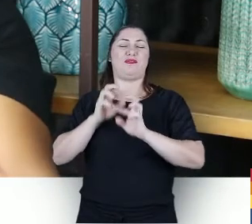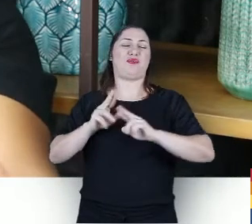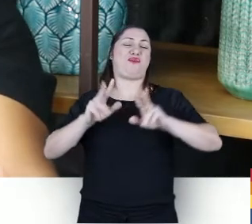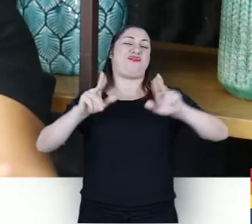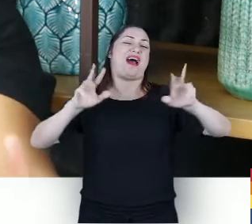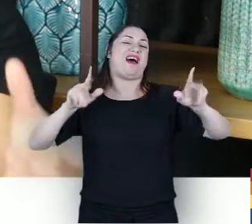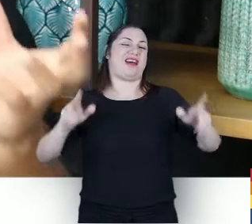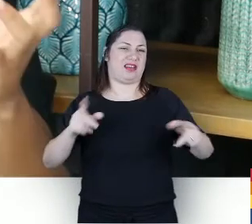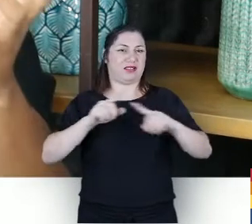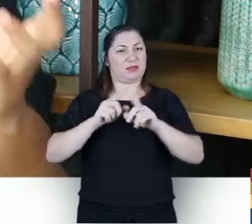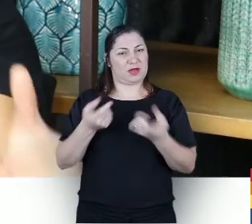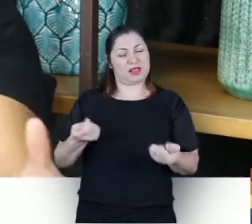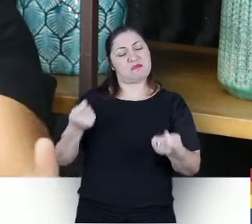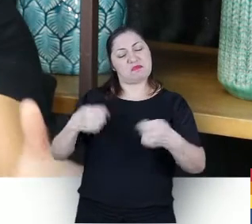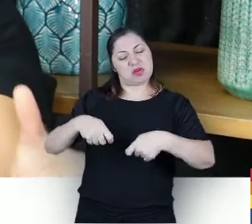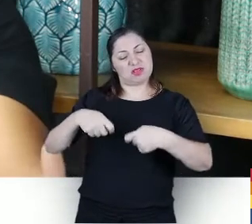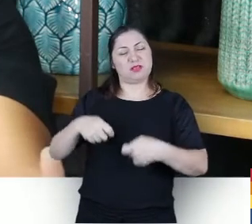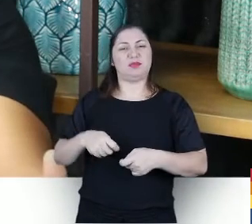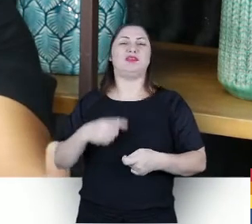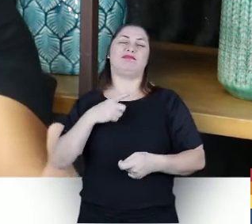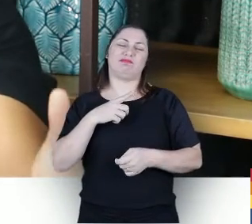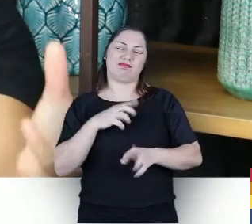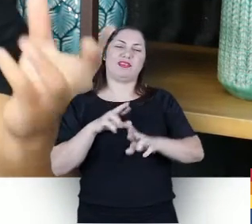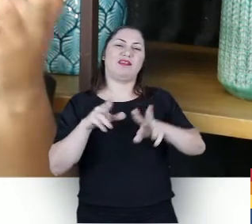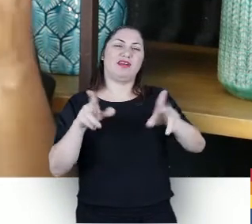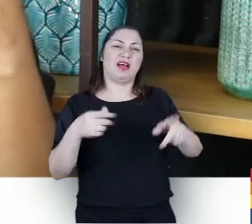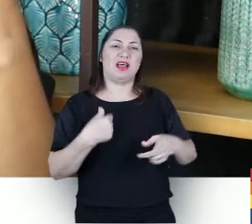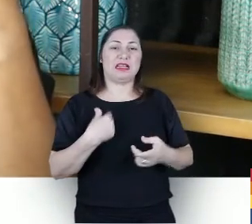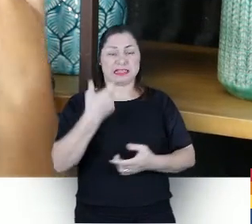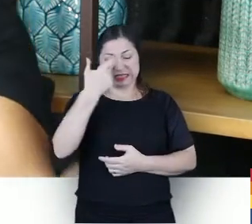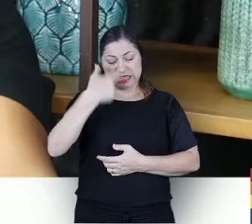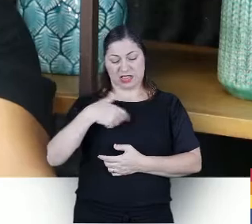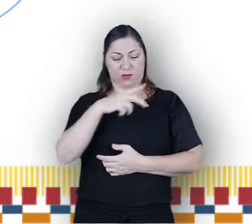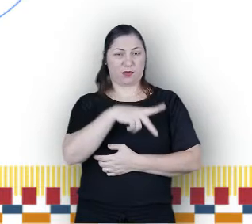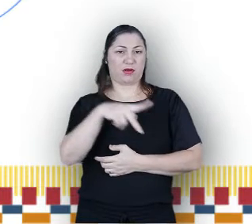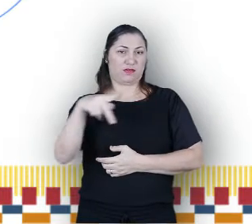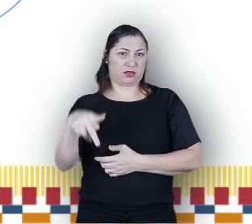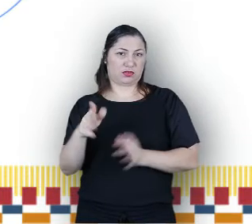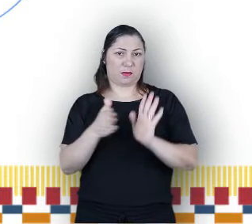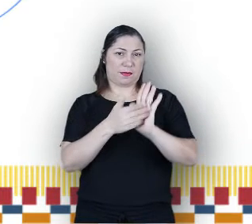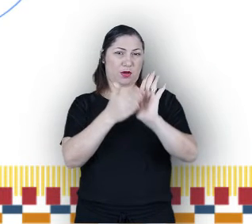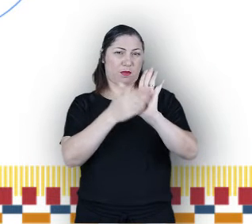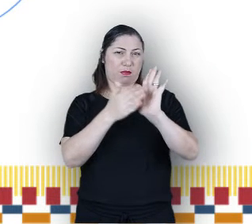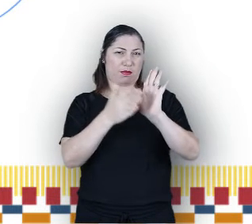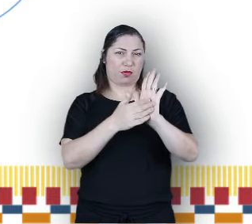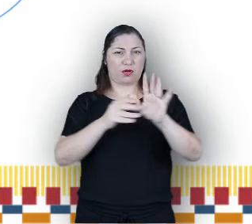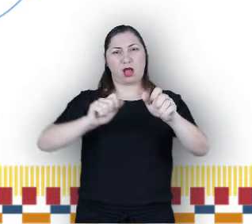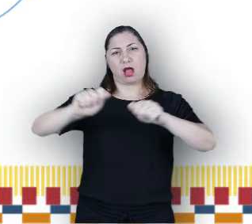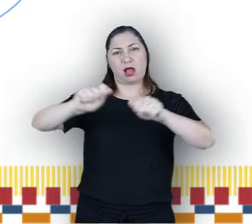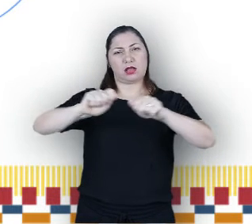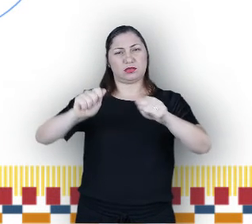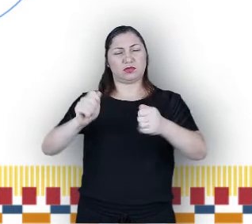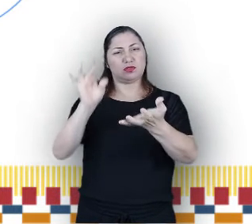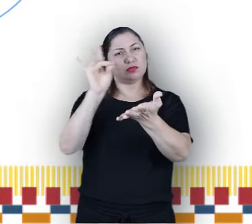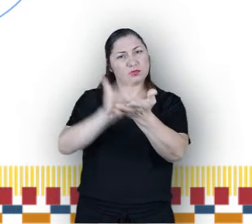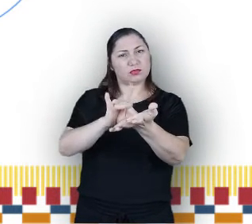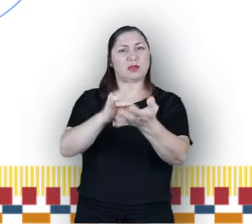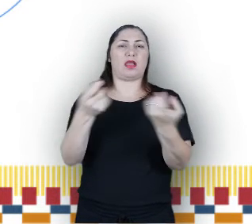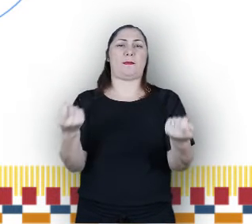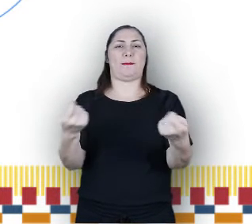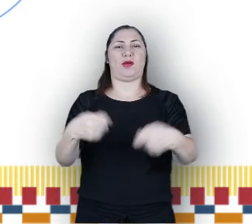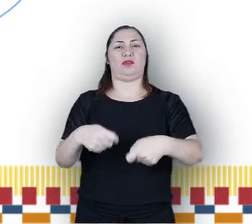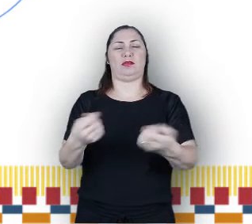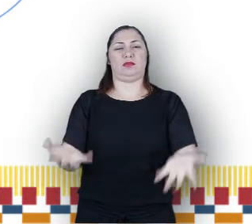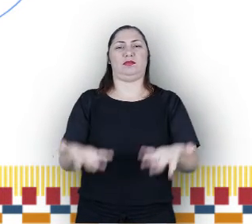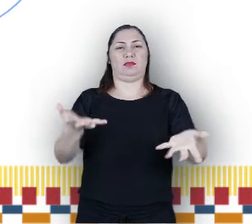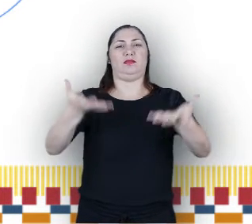de novo, essa formação curricular trouxe vários desafios, mas a gente tem diversas possibilidades. Aí